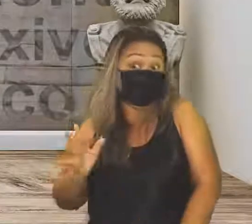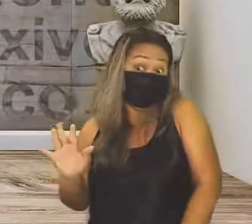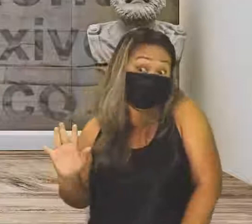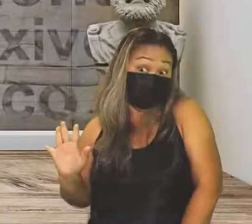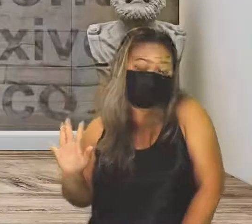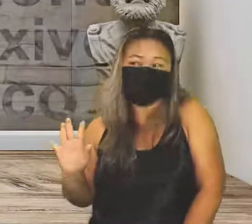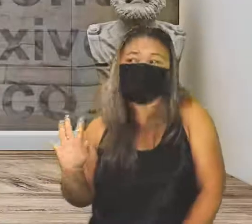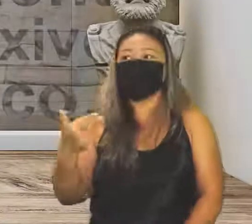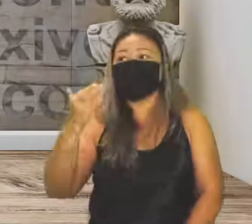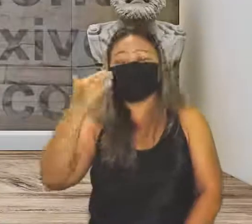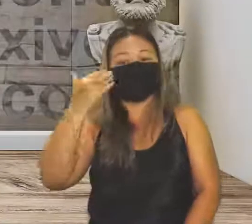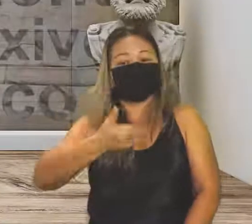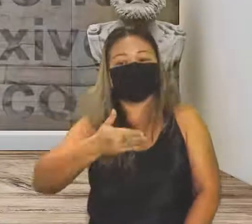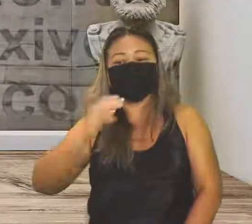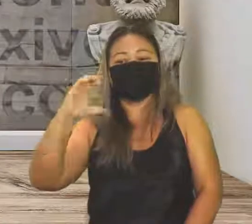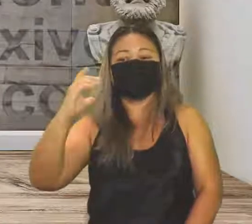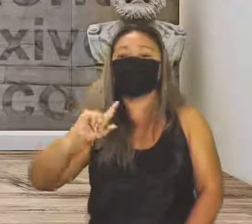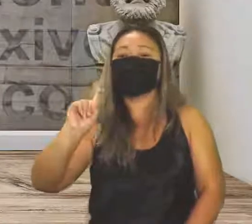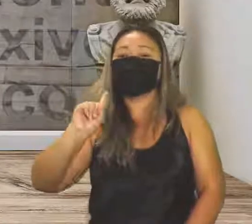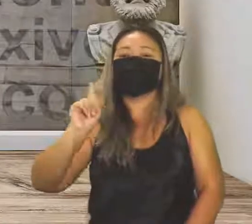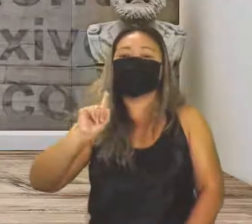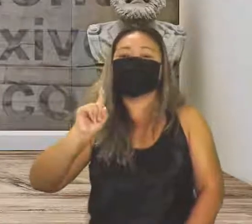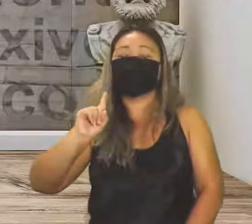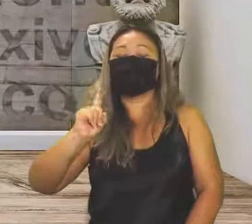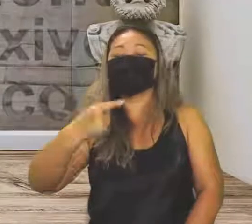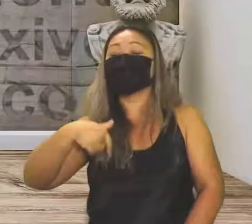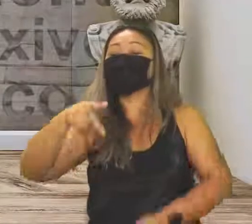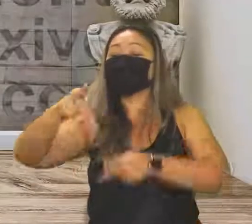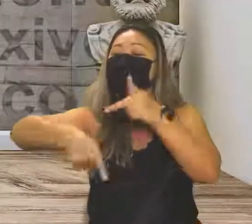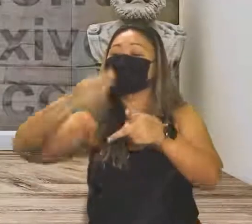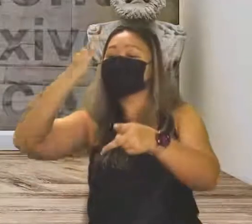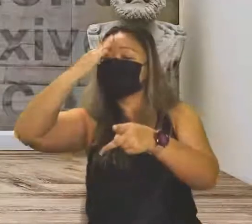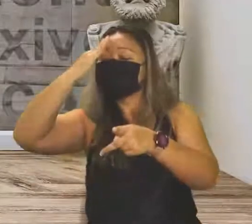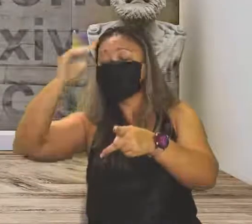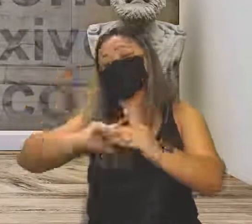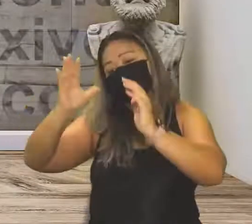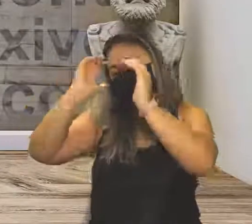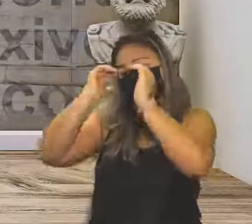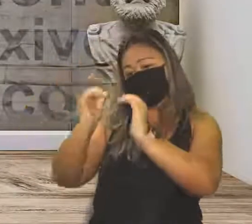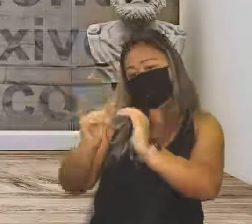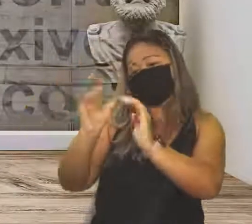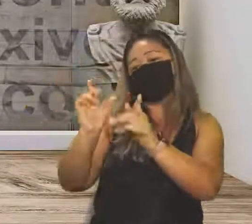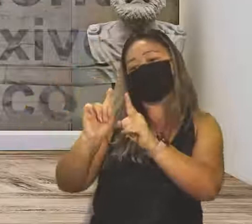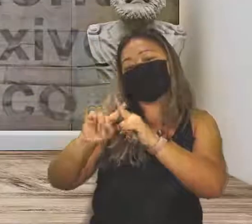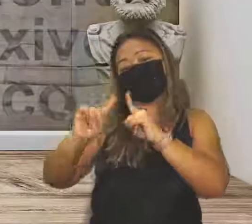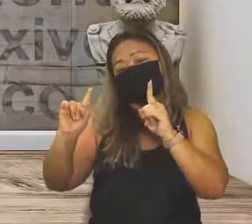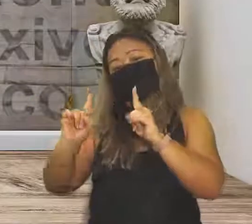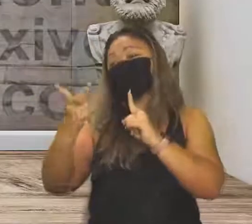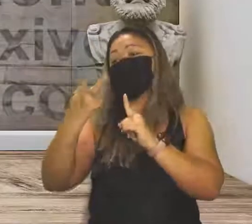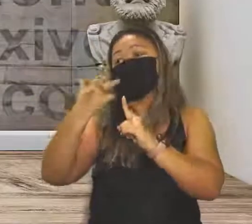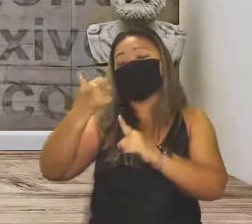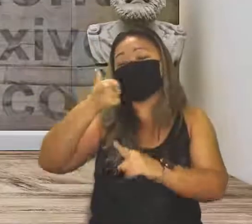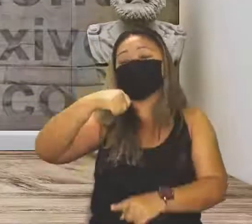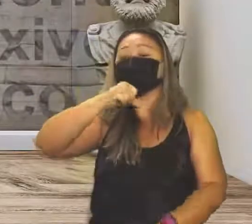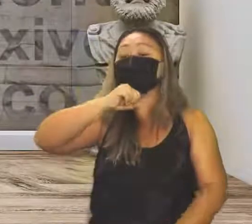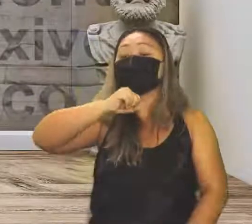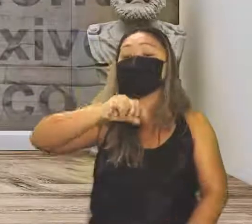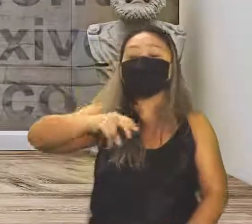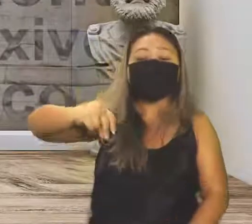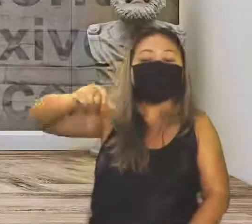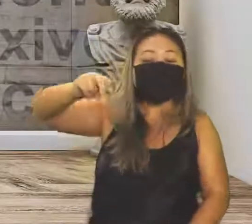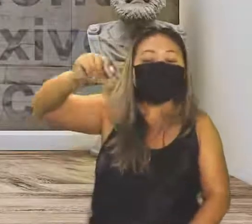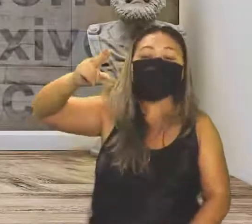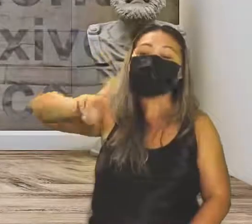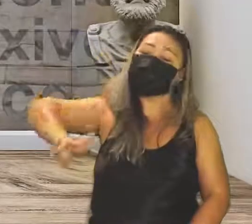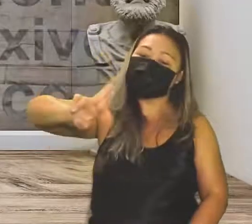Não tem uma comprovação científica, né? Mas eu não vou... É uma sabedoria popular que deve ser respeitada, mas os nossos pais, avós, eles